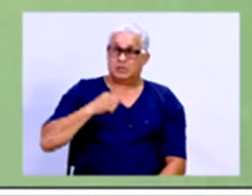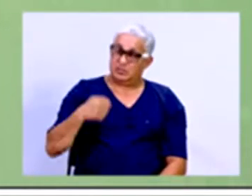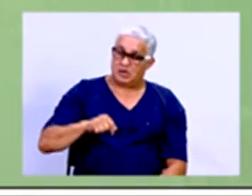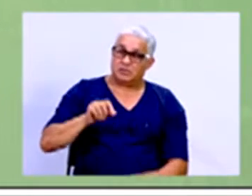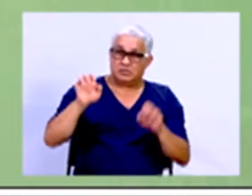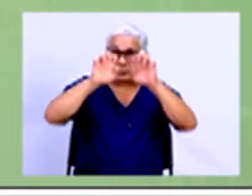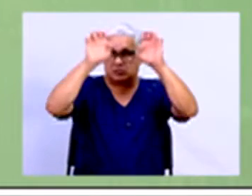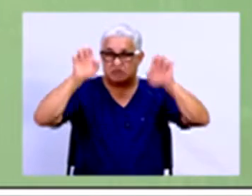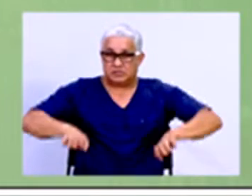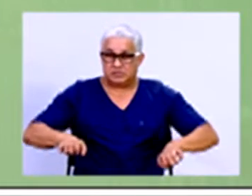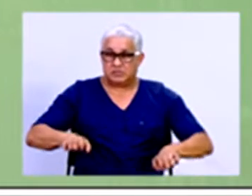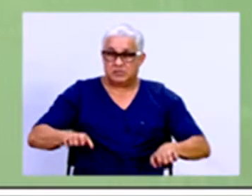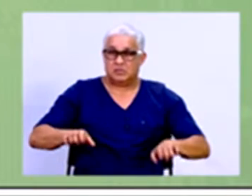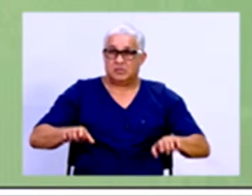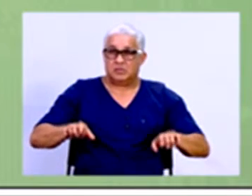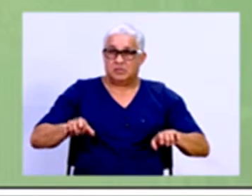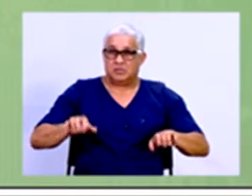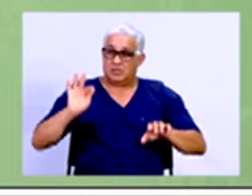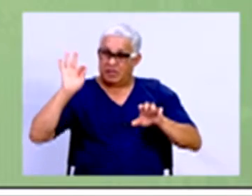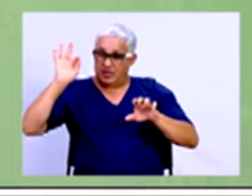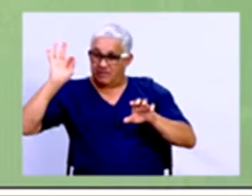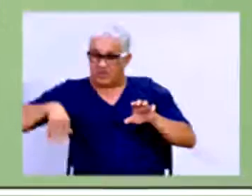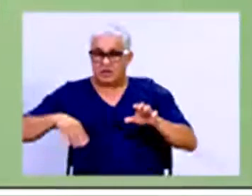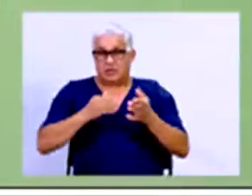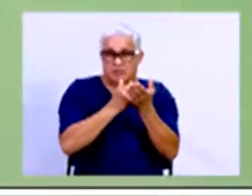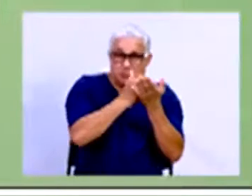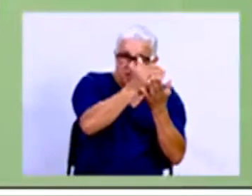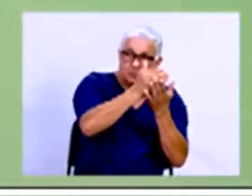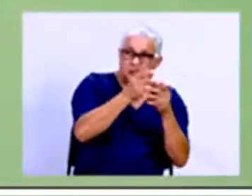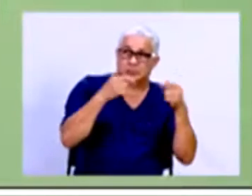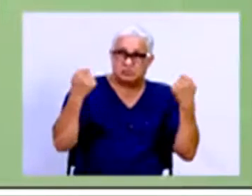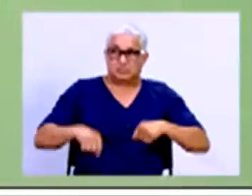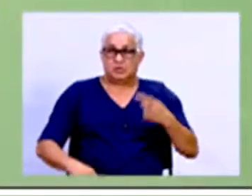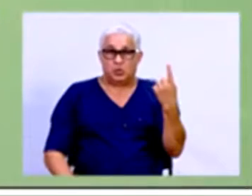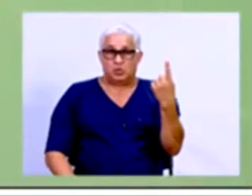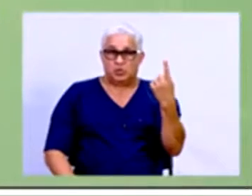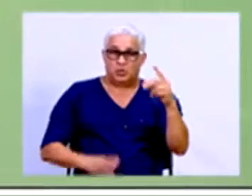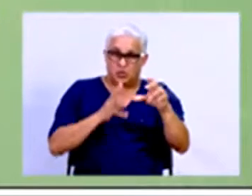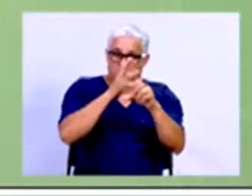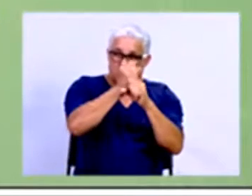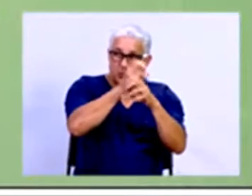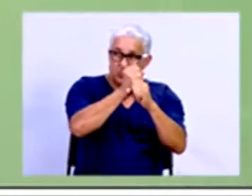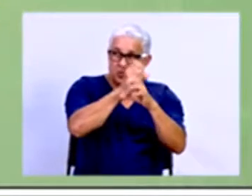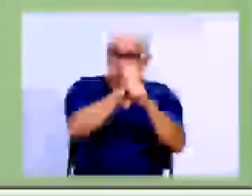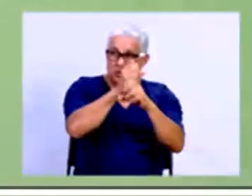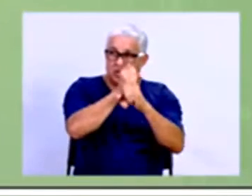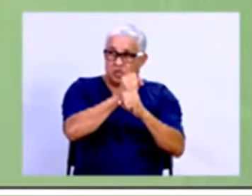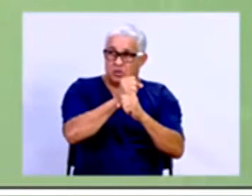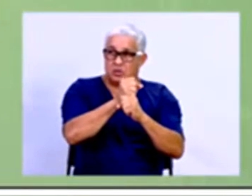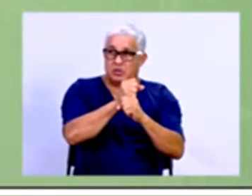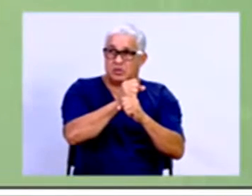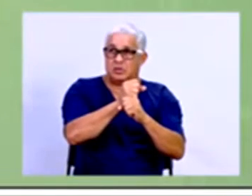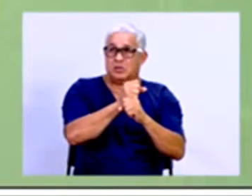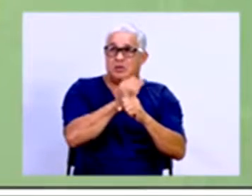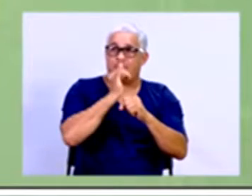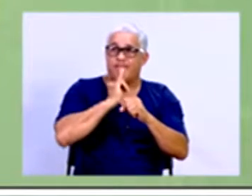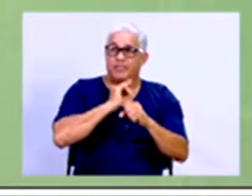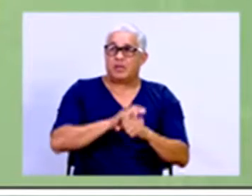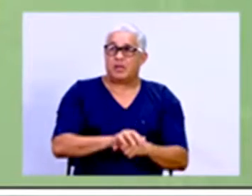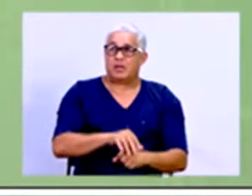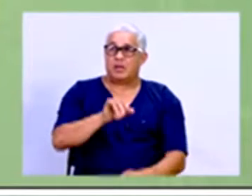estrutura finita, a gente precisa de um contador, certo? Nesse caso aqui, o i ele vai